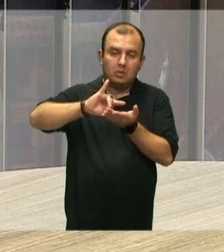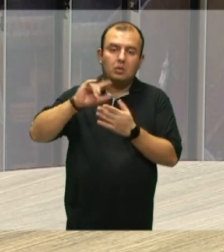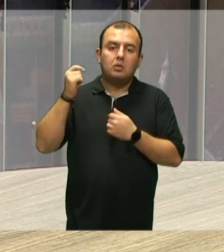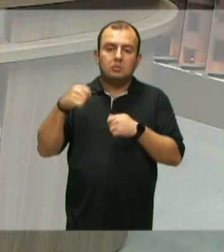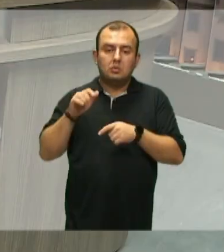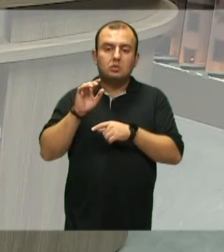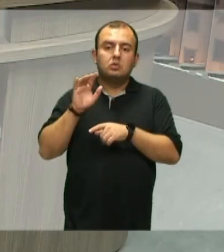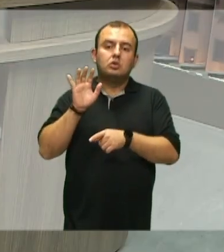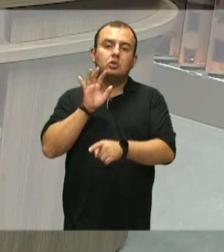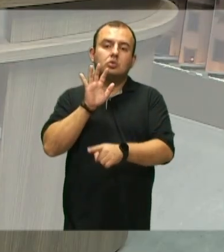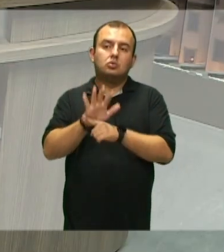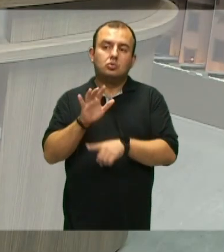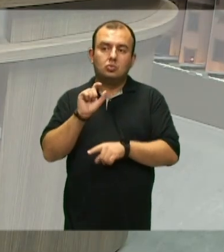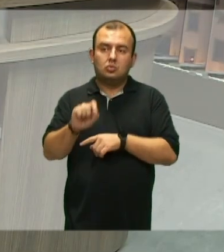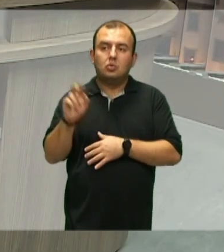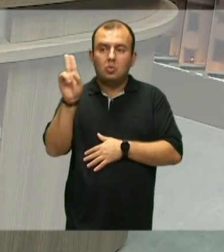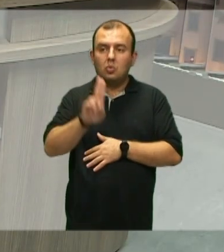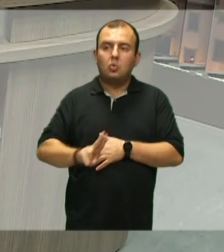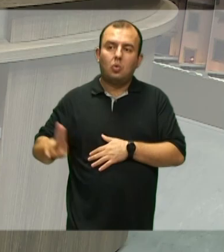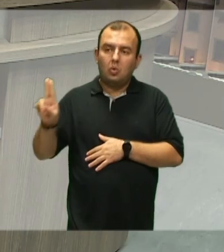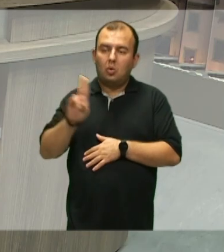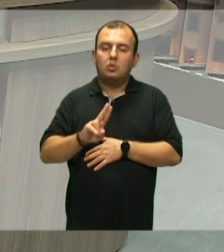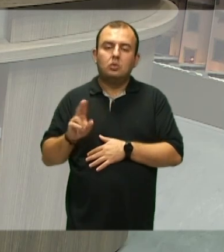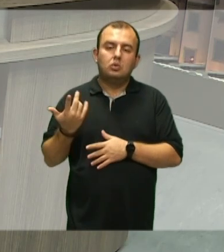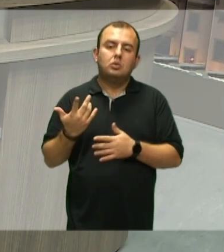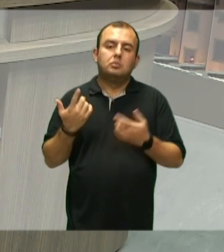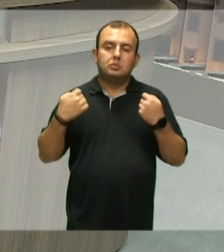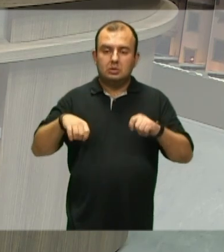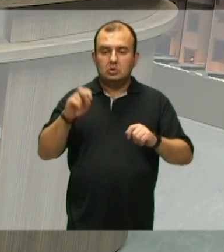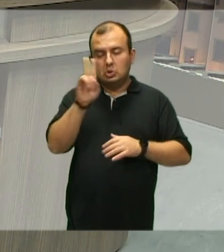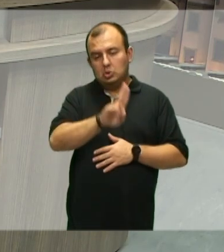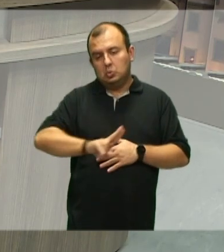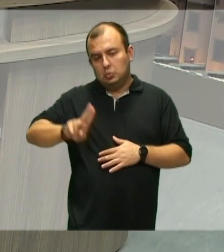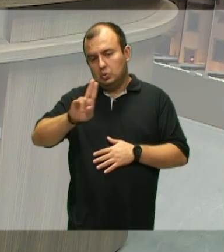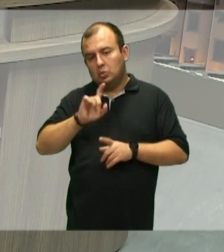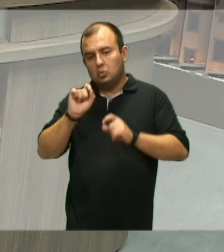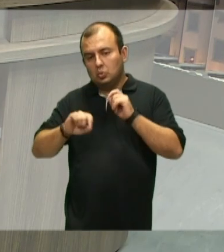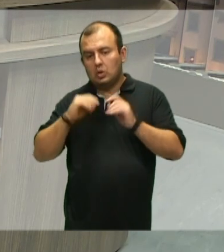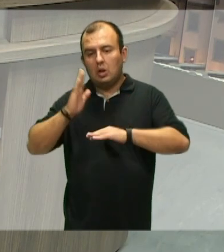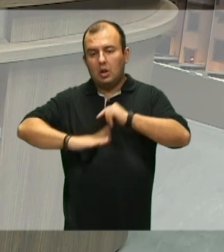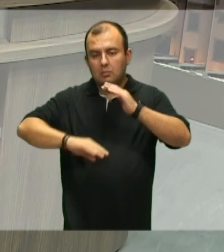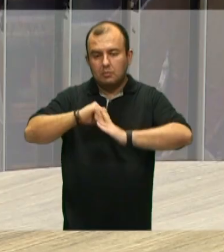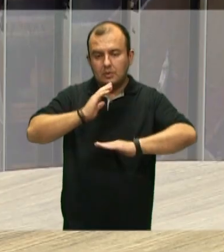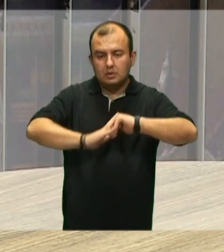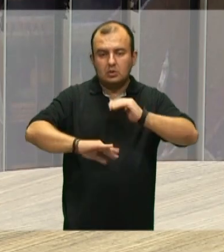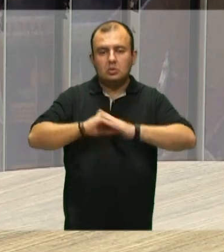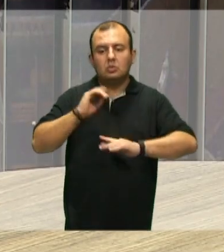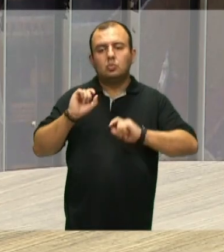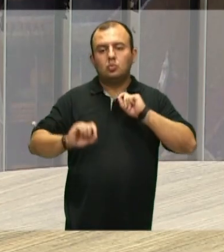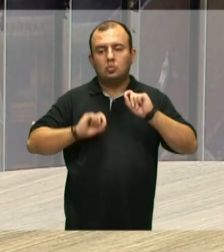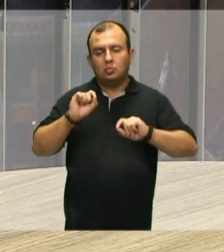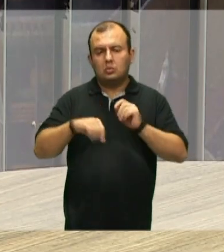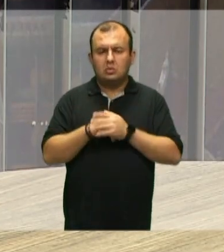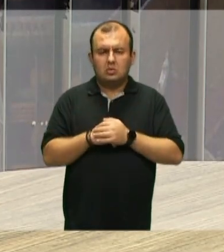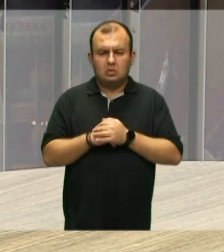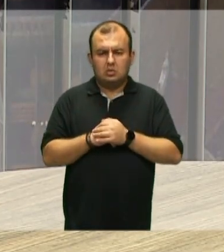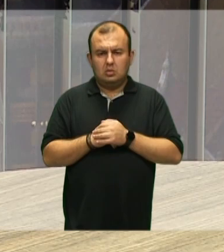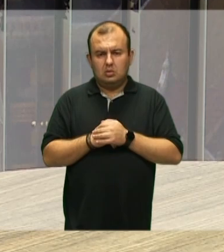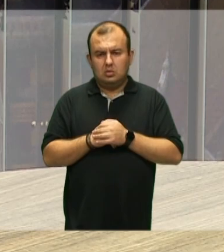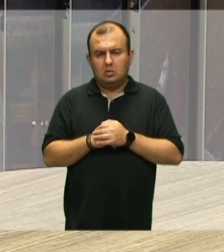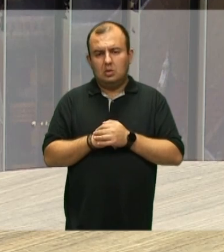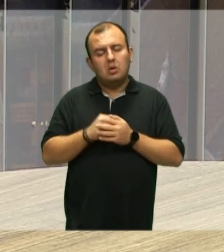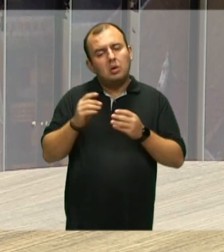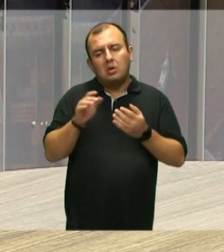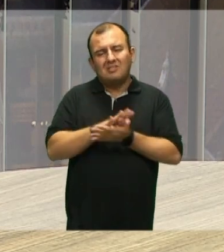para algo útil, utilizável na prática. Não é que não é nada, né? Não é que não é